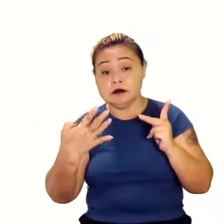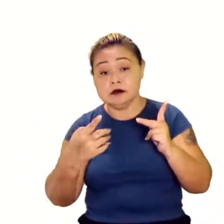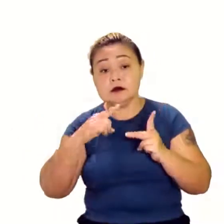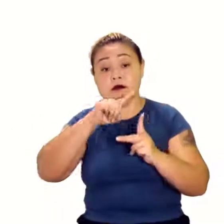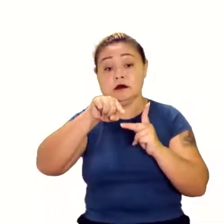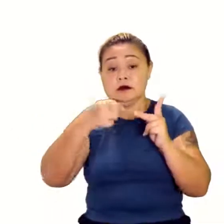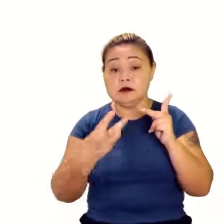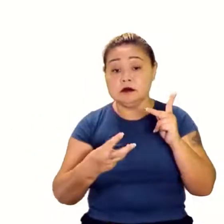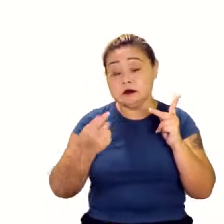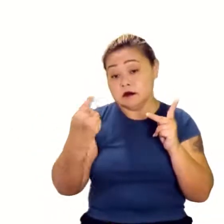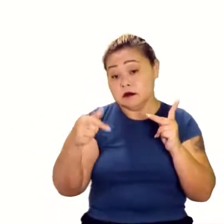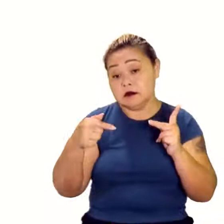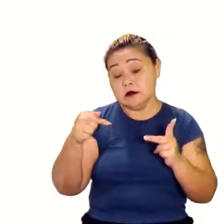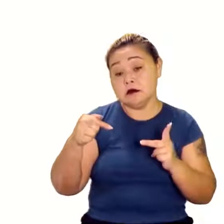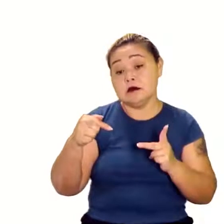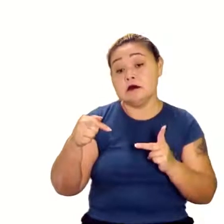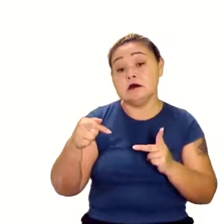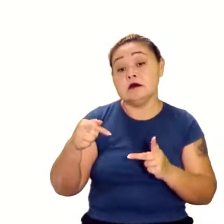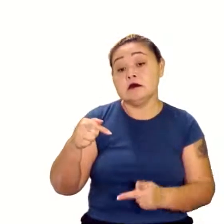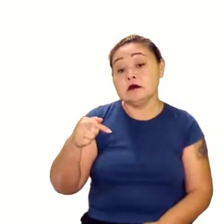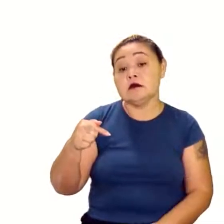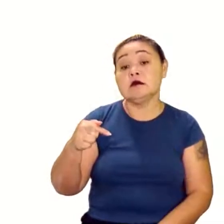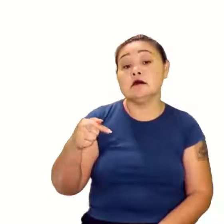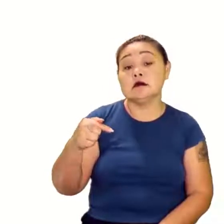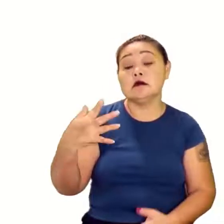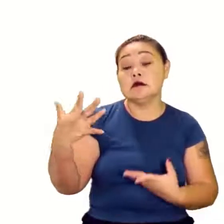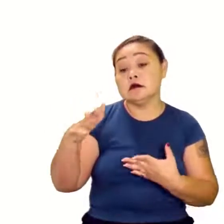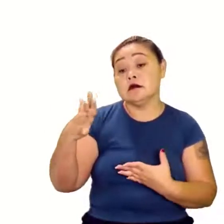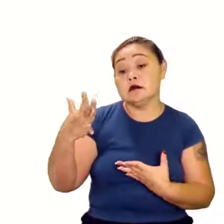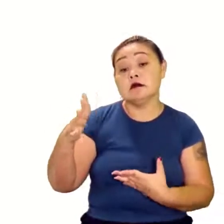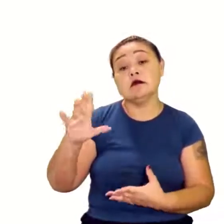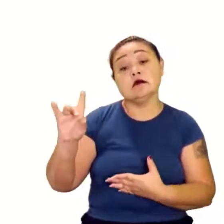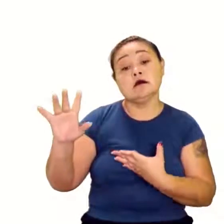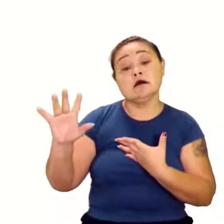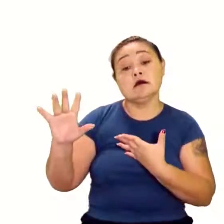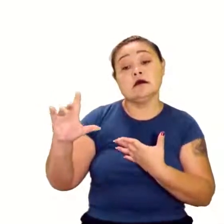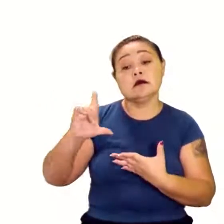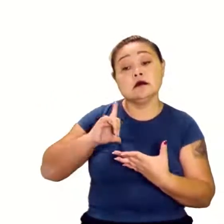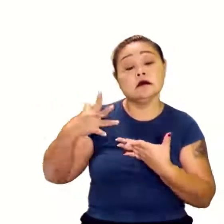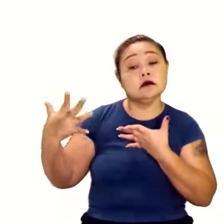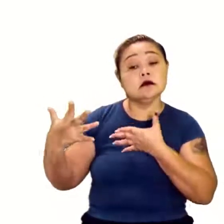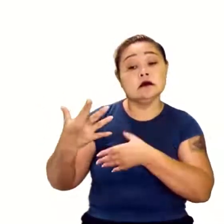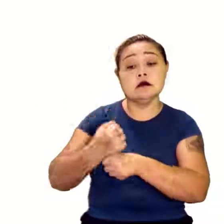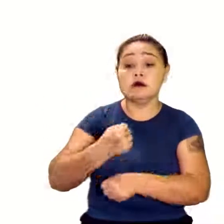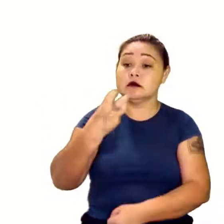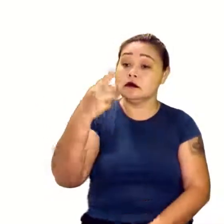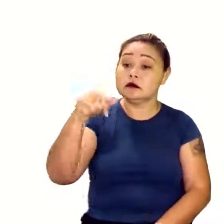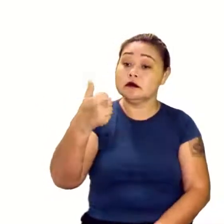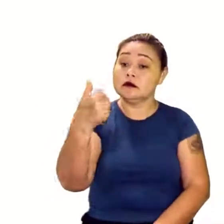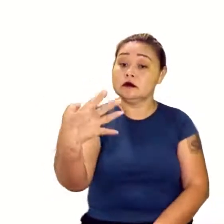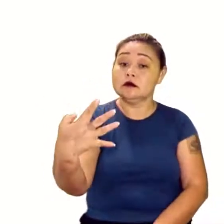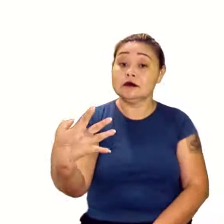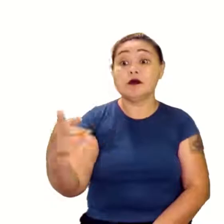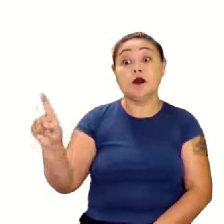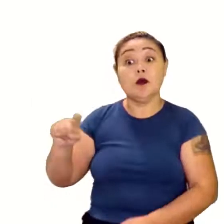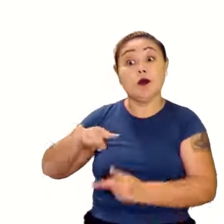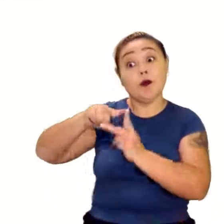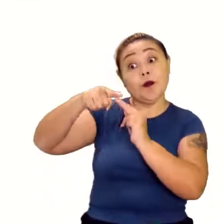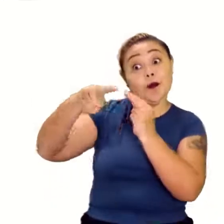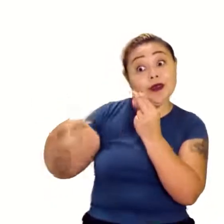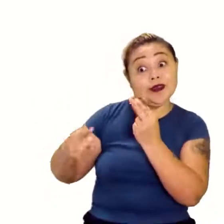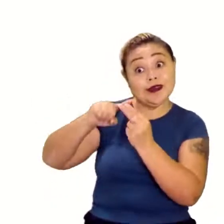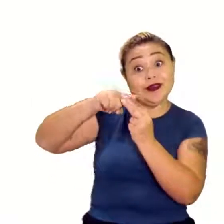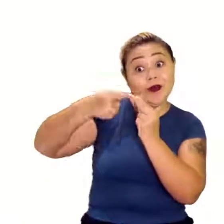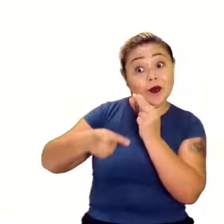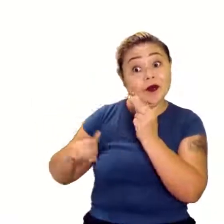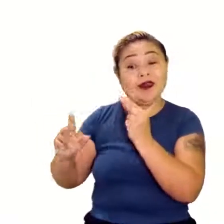1,4. Raiz de 3, 1,73, né? Aproximadamente, né? Temos aí 3, o pi. O pi. Temos o